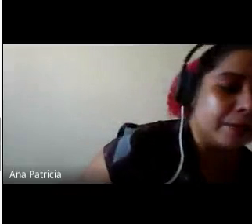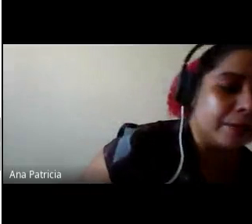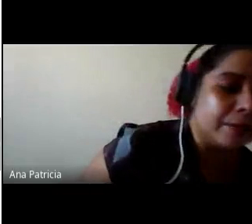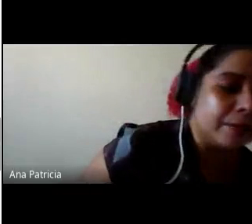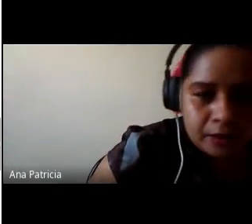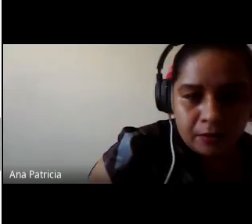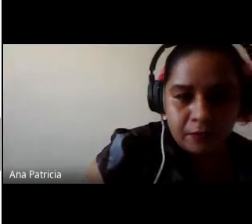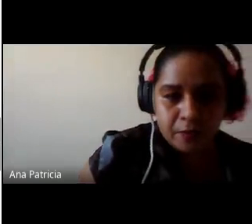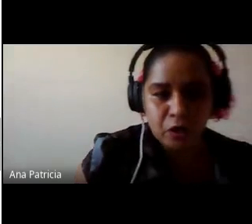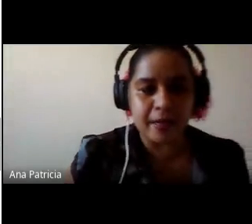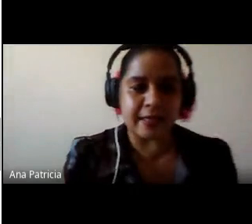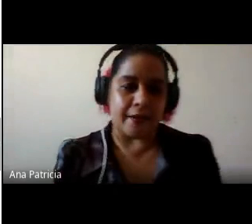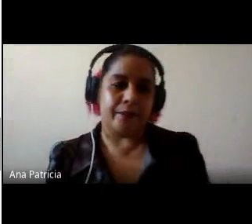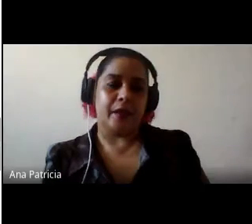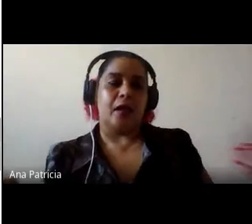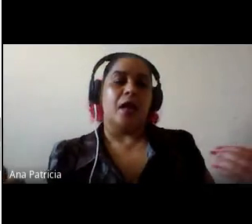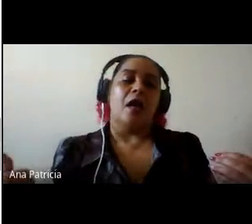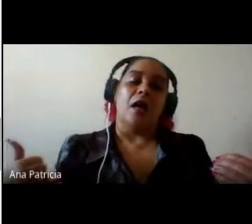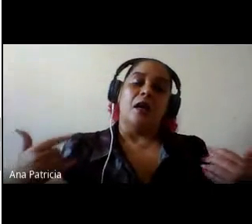Simplérrimo. Vamos começar.